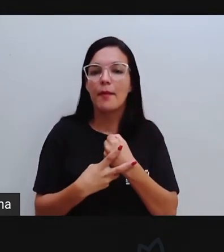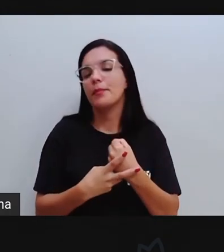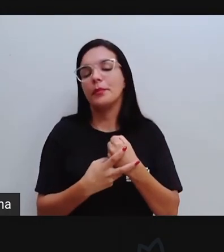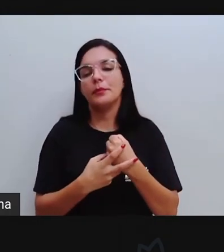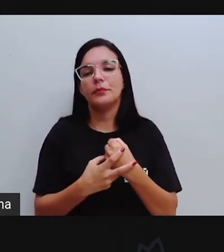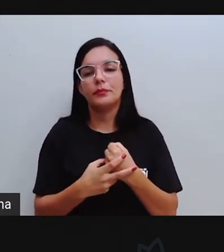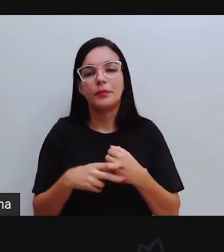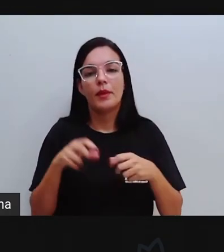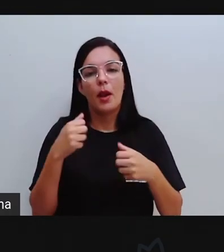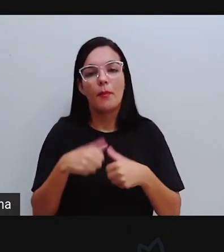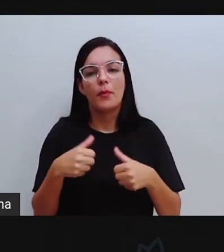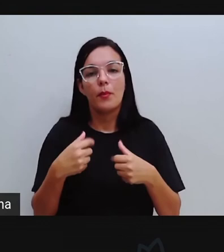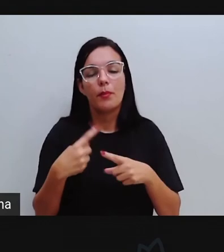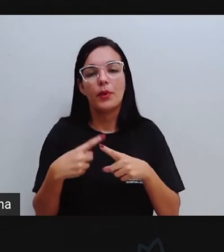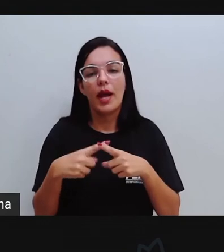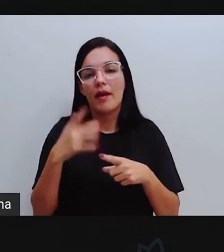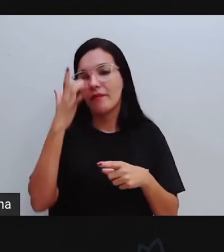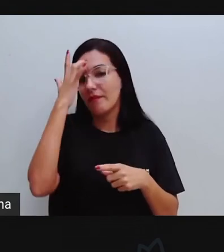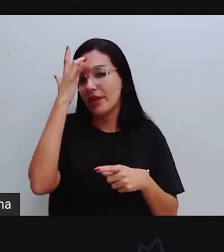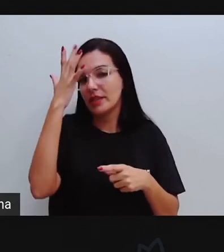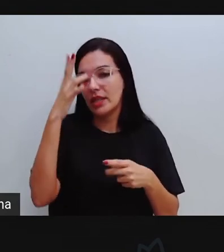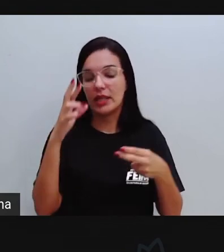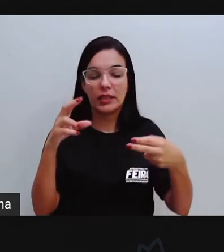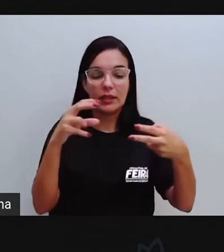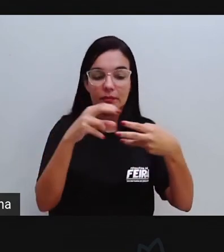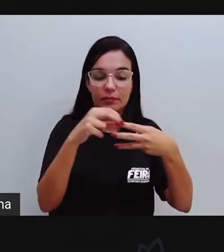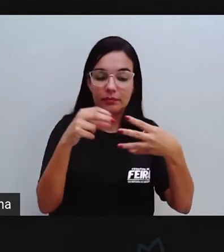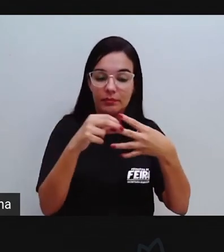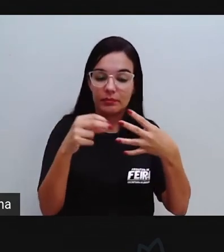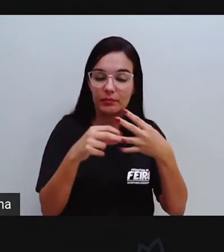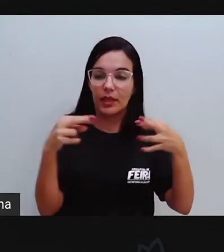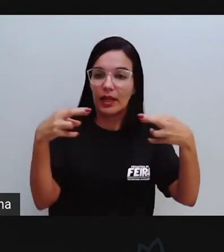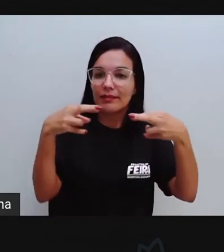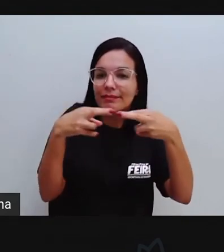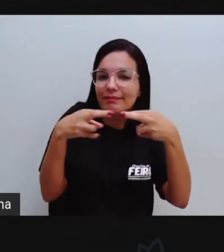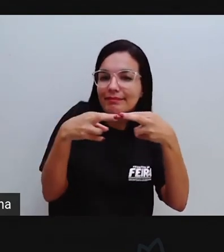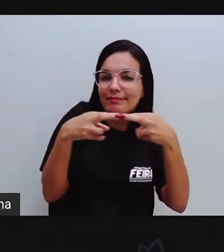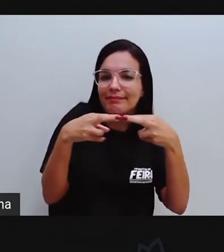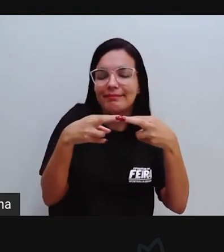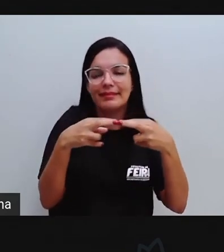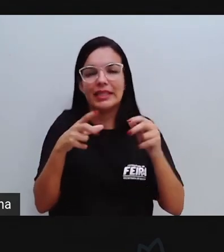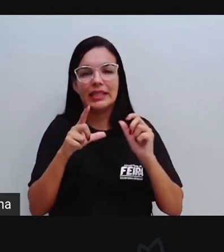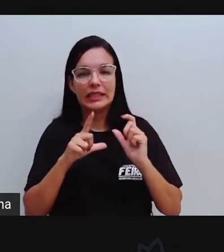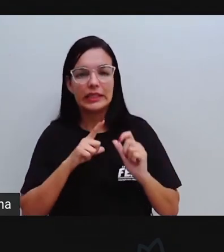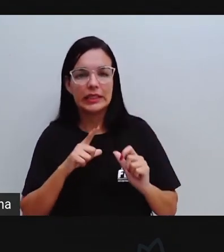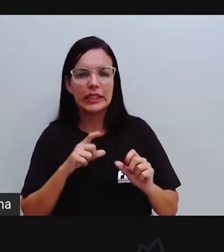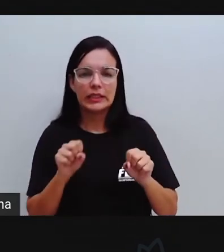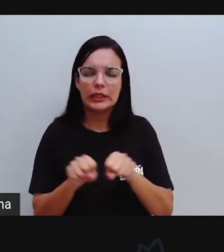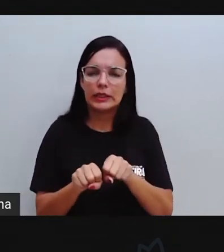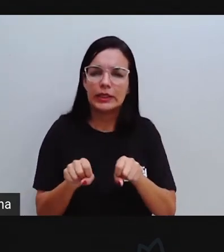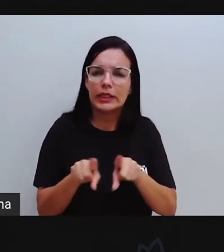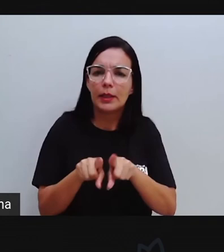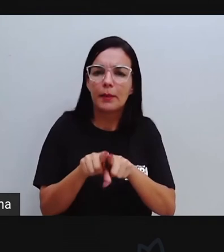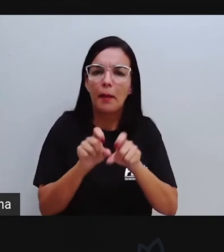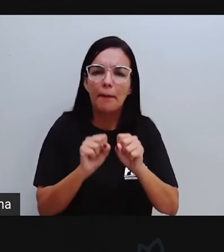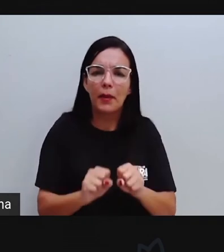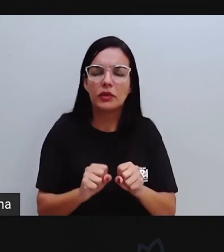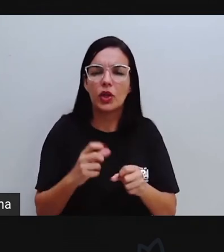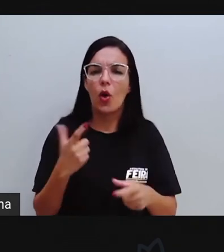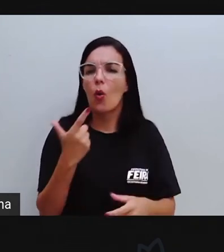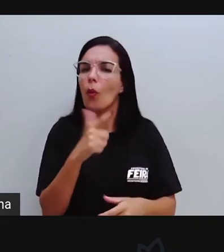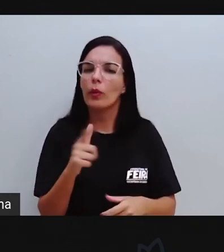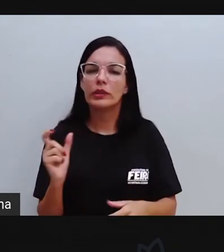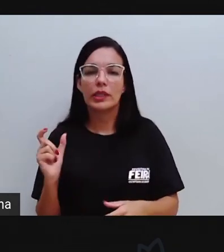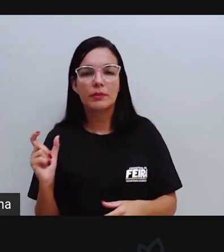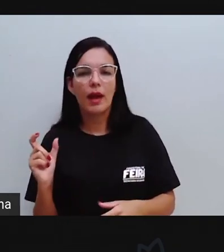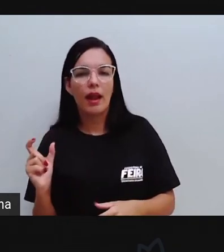aí na hora das rimas, mas o interessante é que vocês coloquem outras palavras para que seu texto fique mais rico, né?